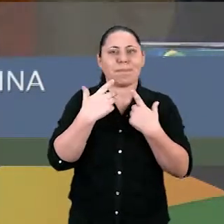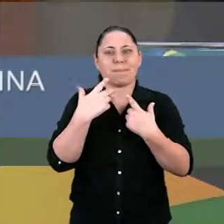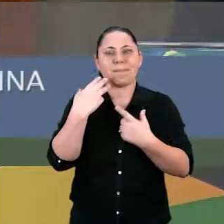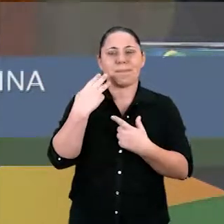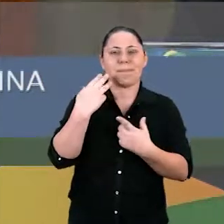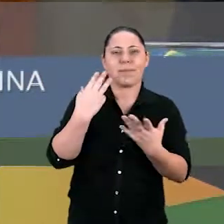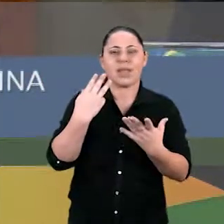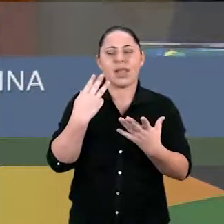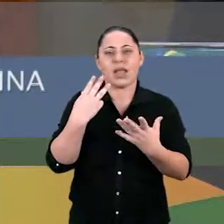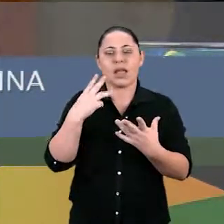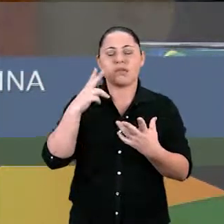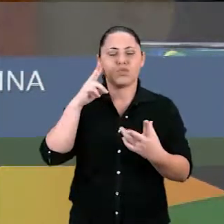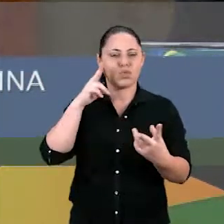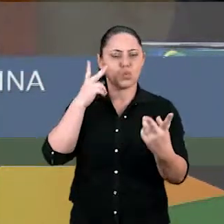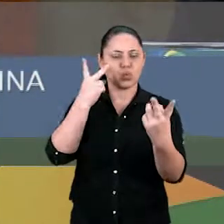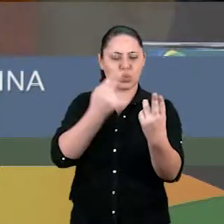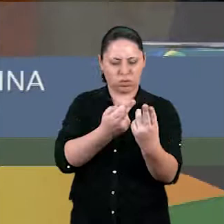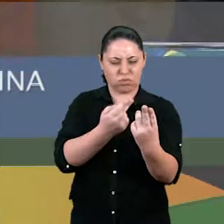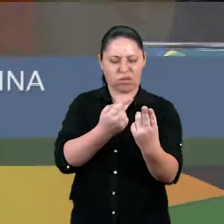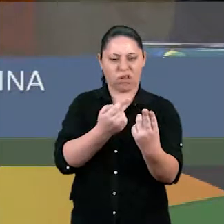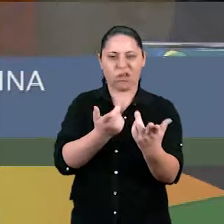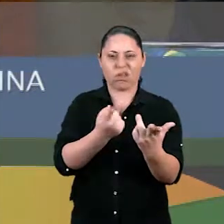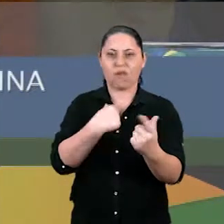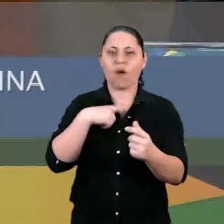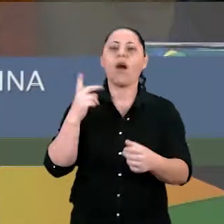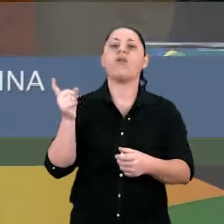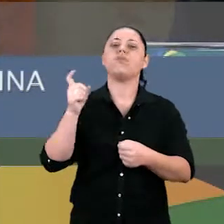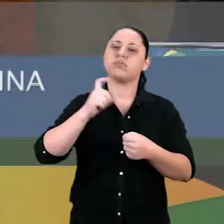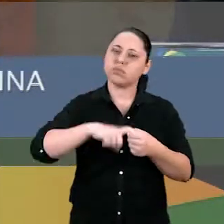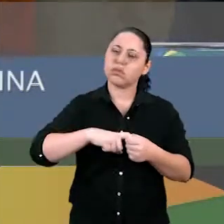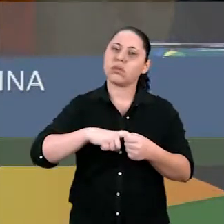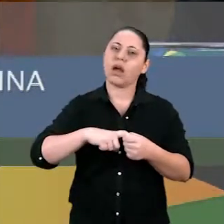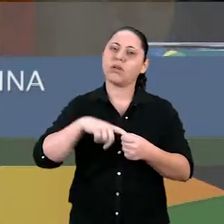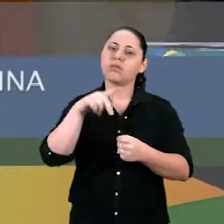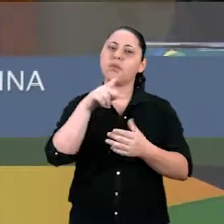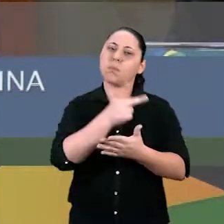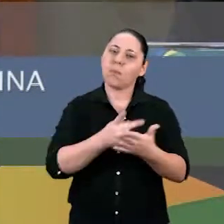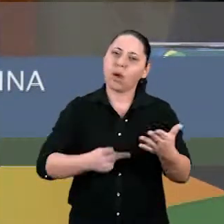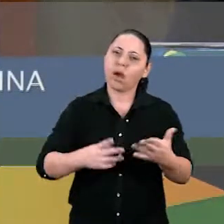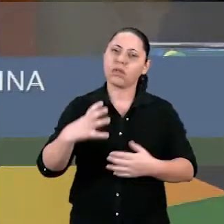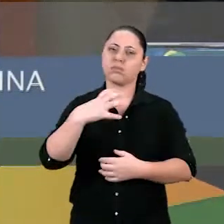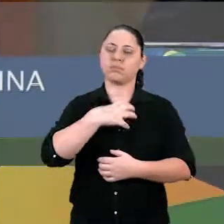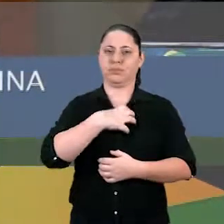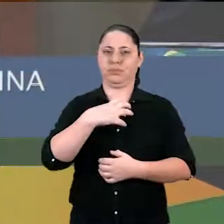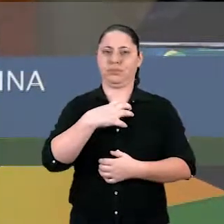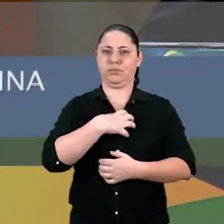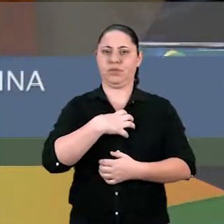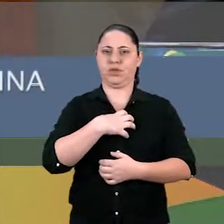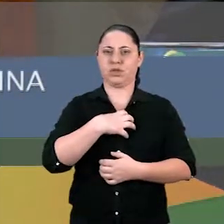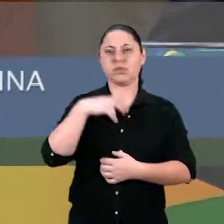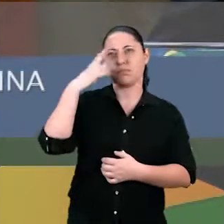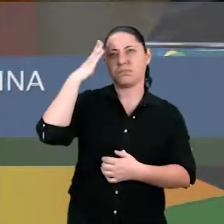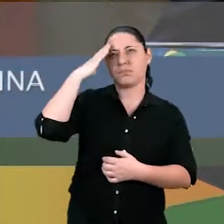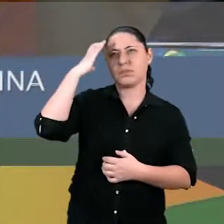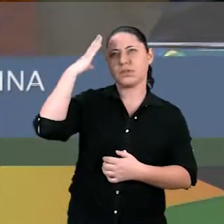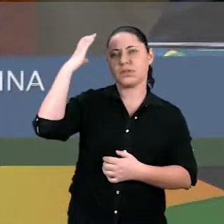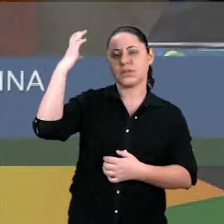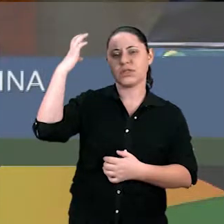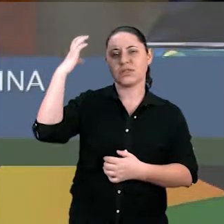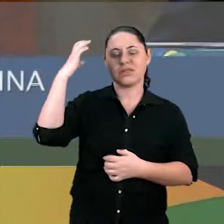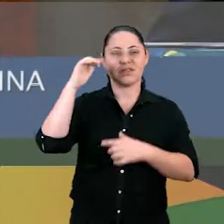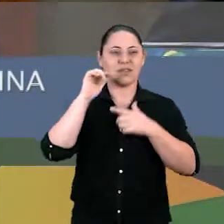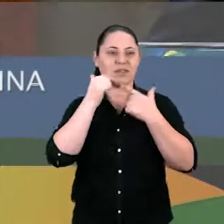minha intervenção nessa manhã, eu vou voltar aos poetas baianos. Vou voltar aos poetas baianos